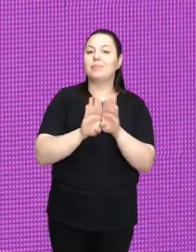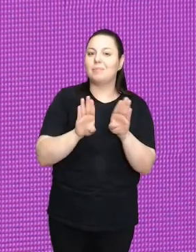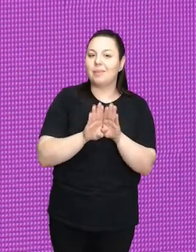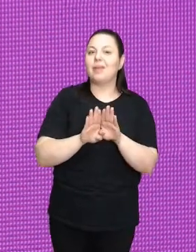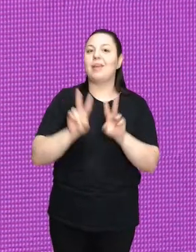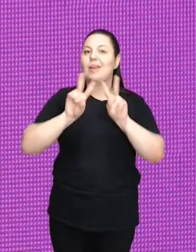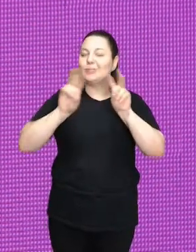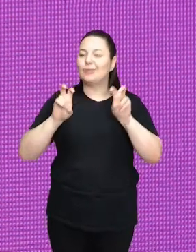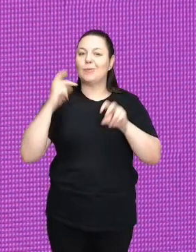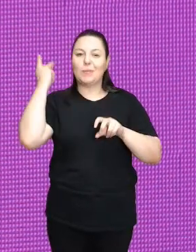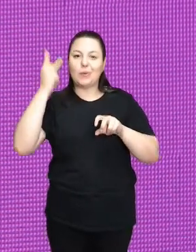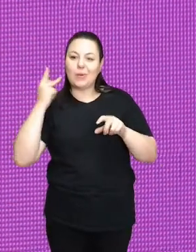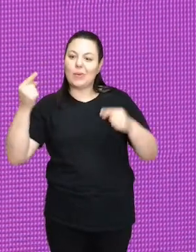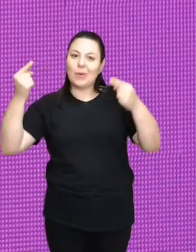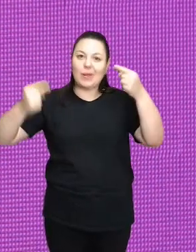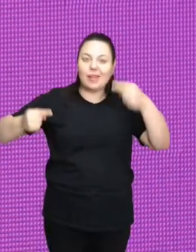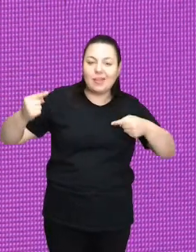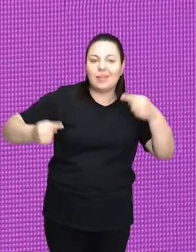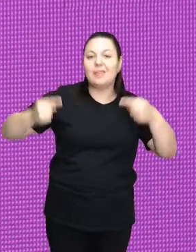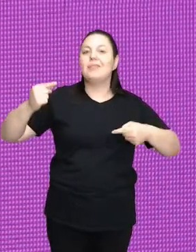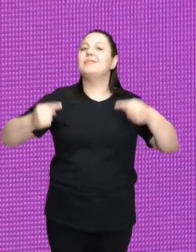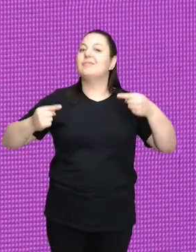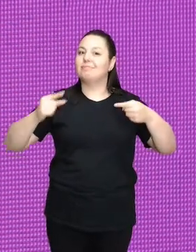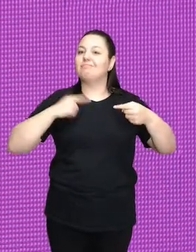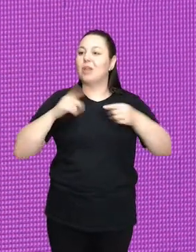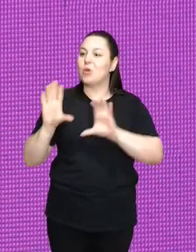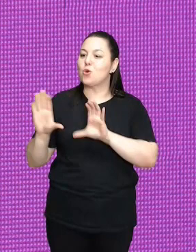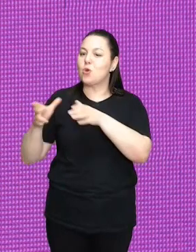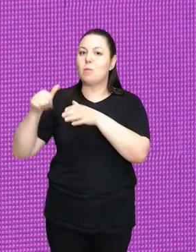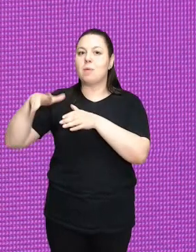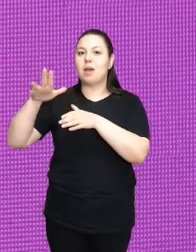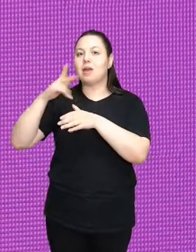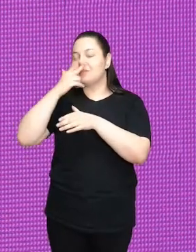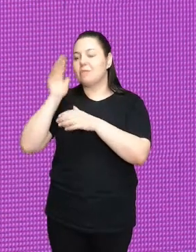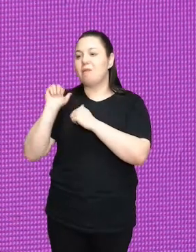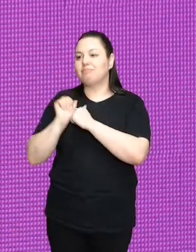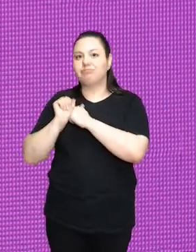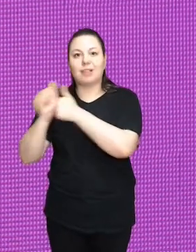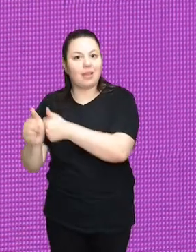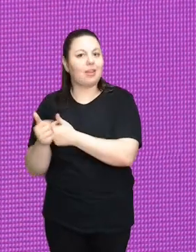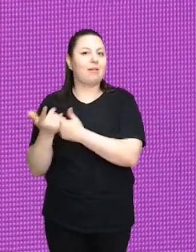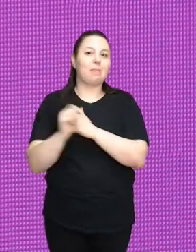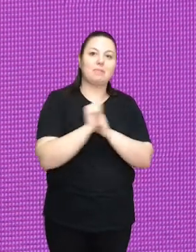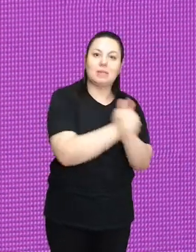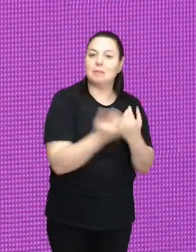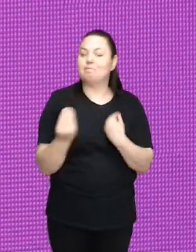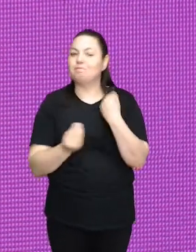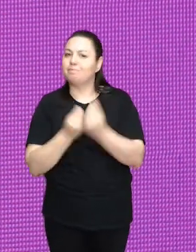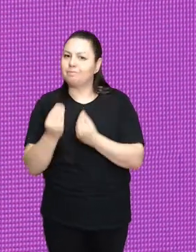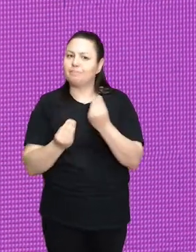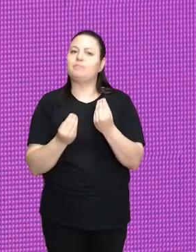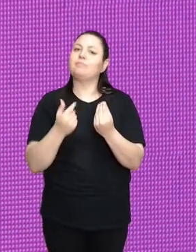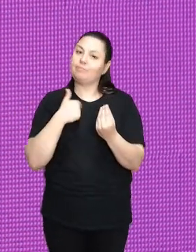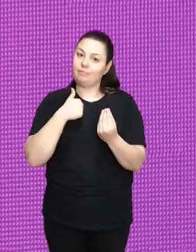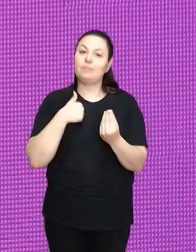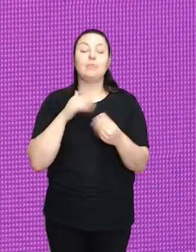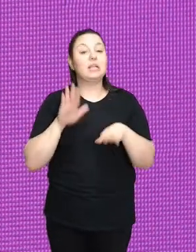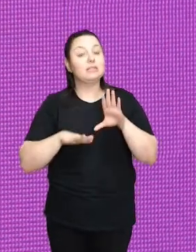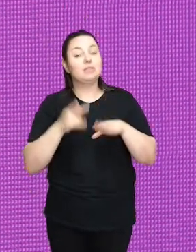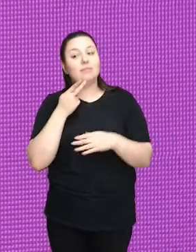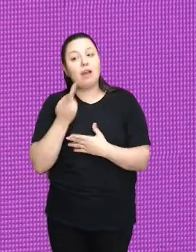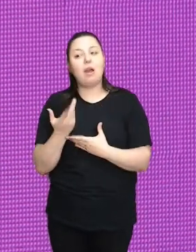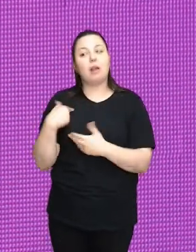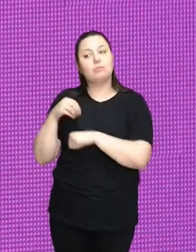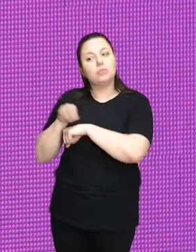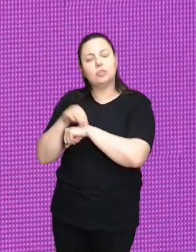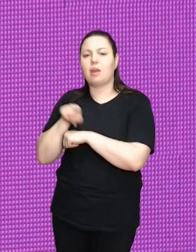entrando no movimento de boiada e também compartilhando coisa, né, errada. E eu ia lá e falava, cara, olha, isso não é bem assim, isso está